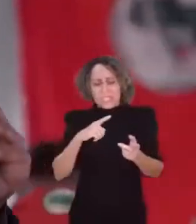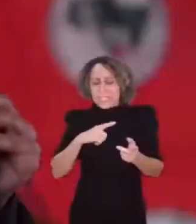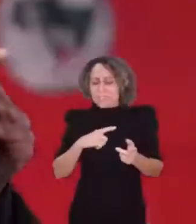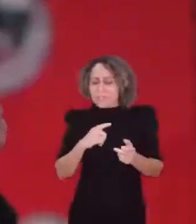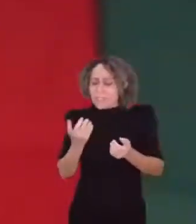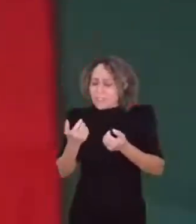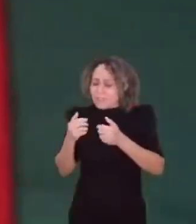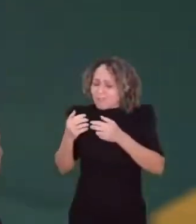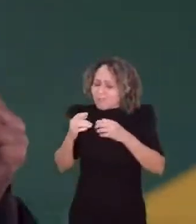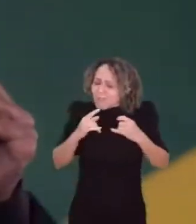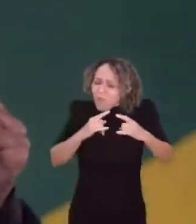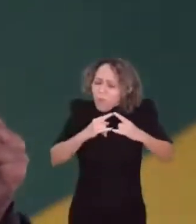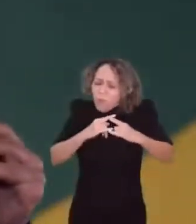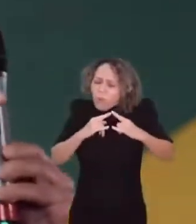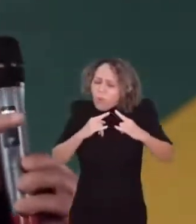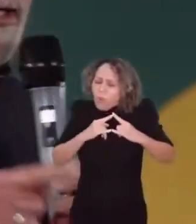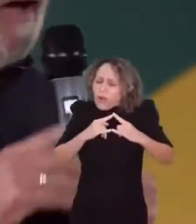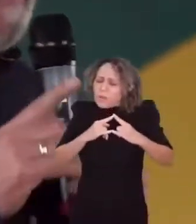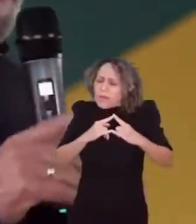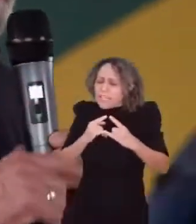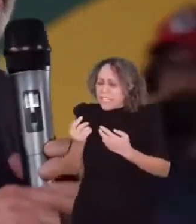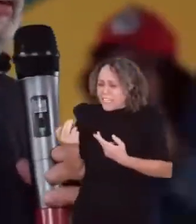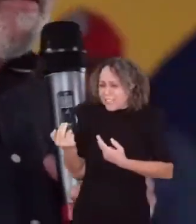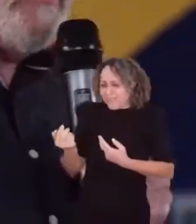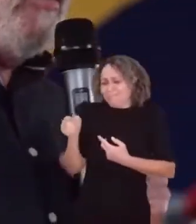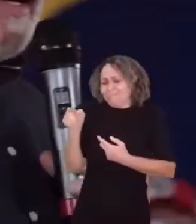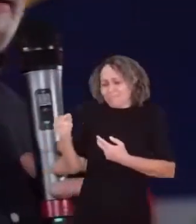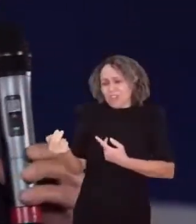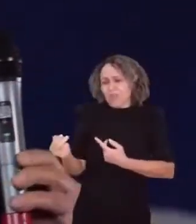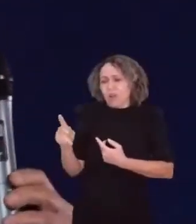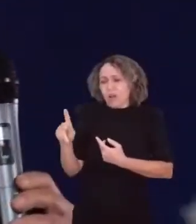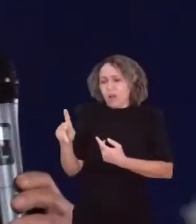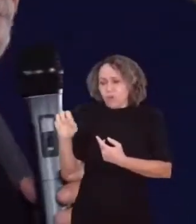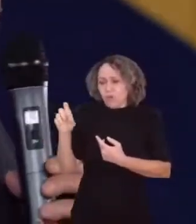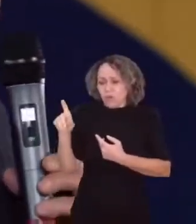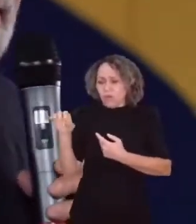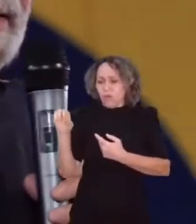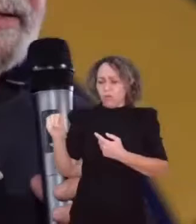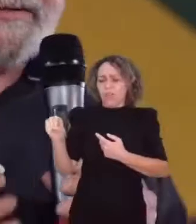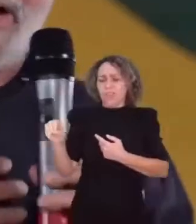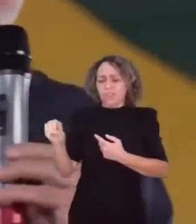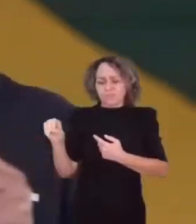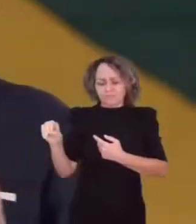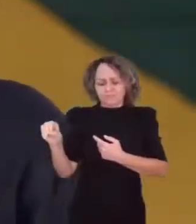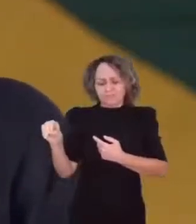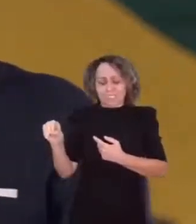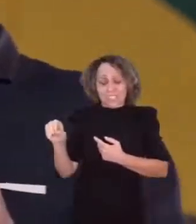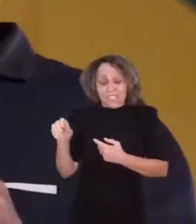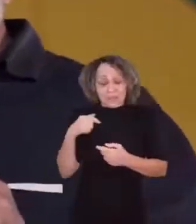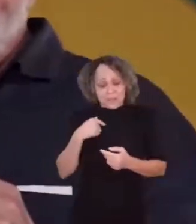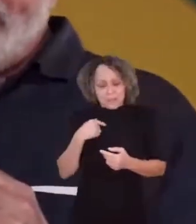atenção quando você não está fazendo as coisas corretas. Então,